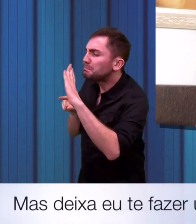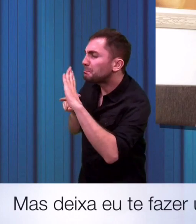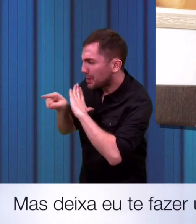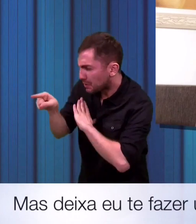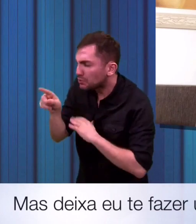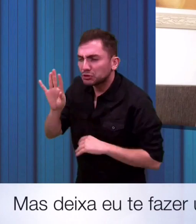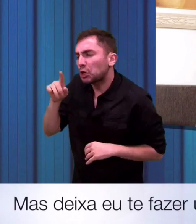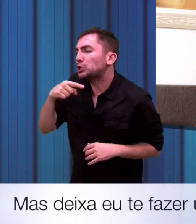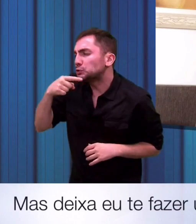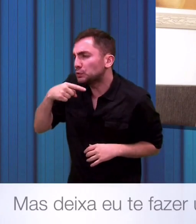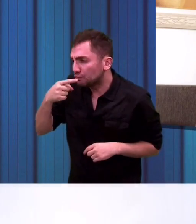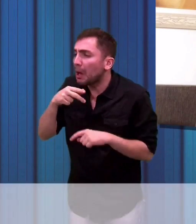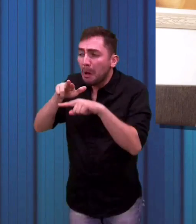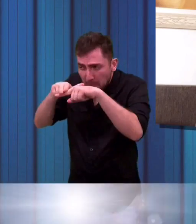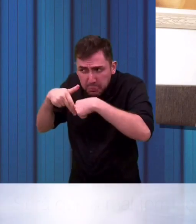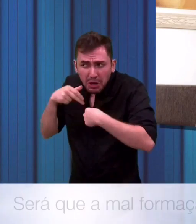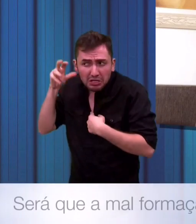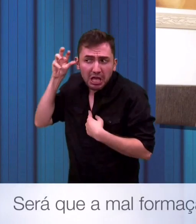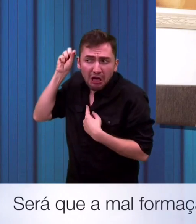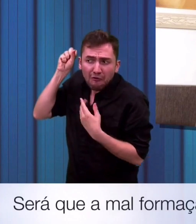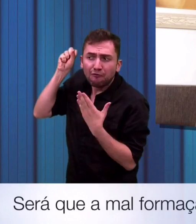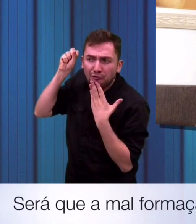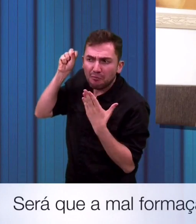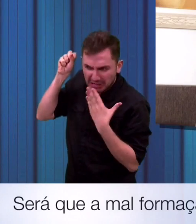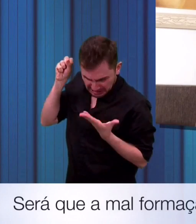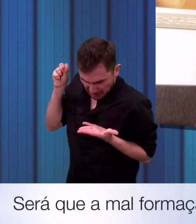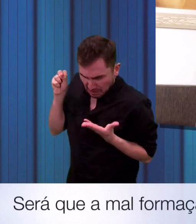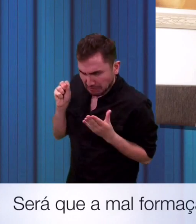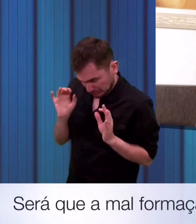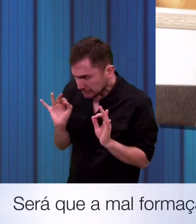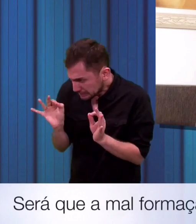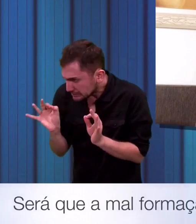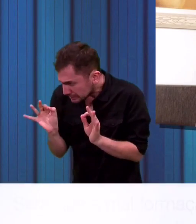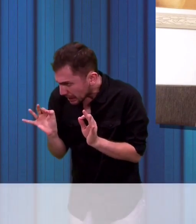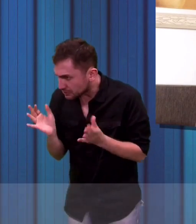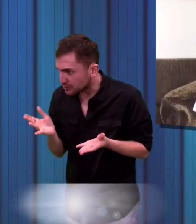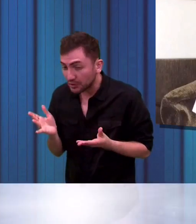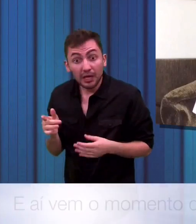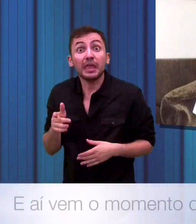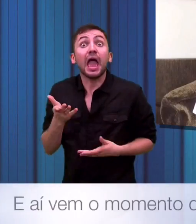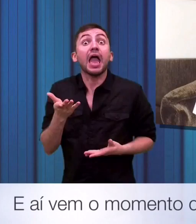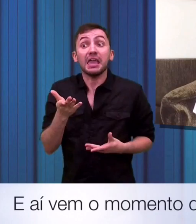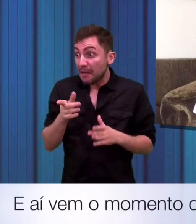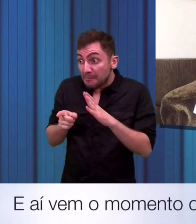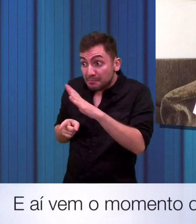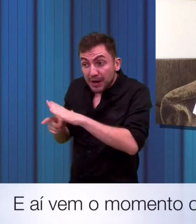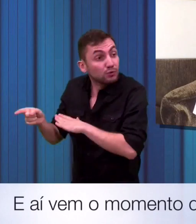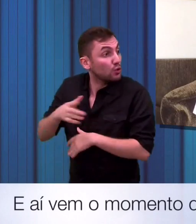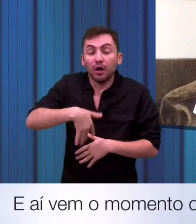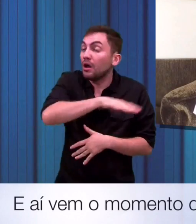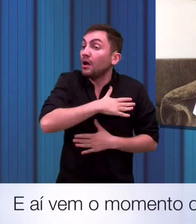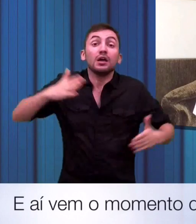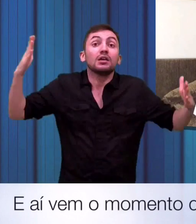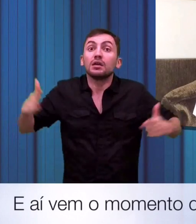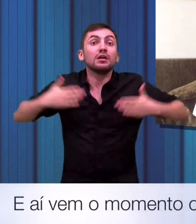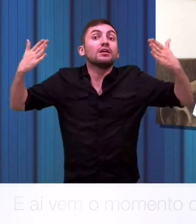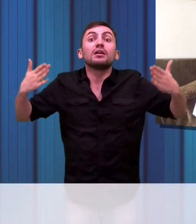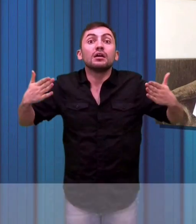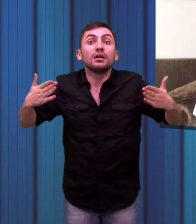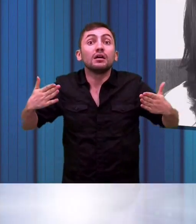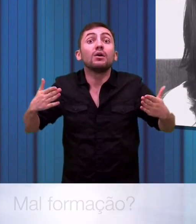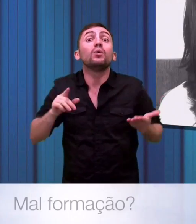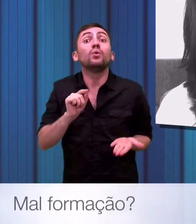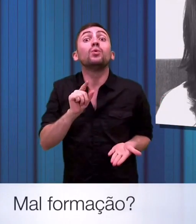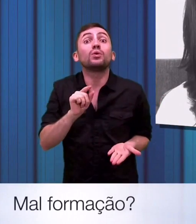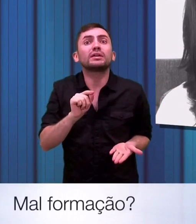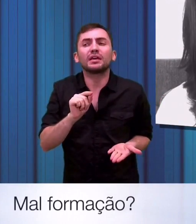Mas deixa eu te fazer uma pergunta, será que a má formação do Guilherme não influencia? E aí vem um momento de total